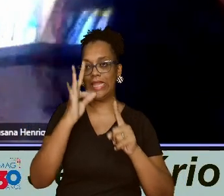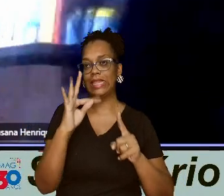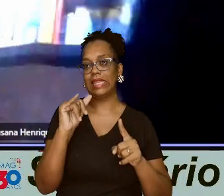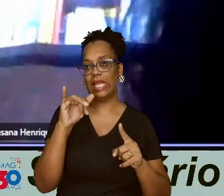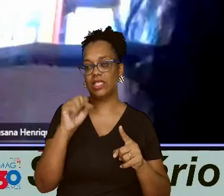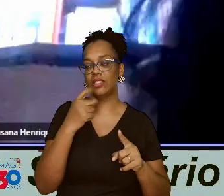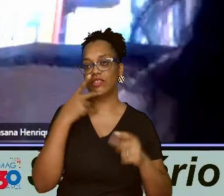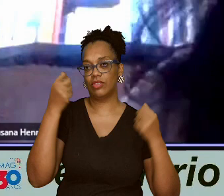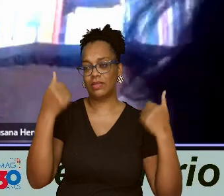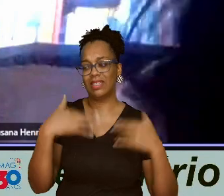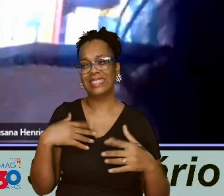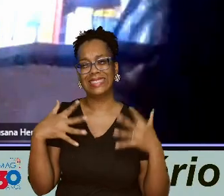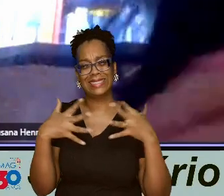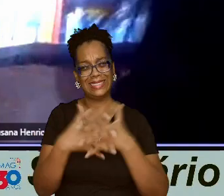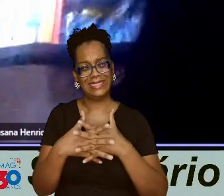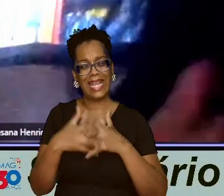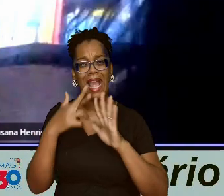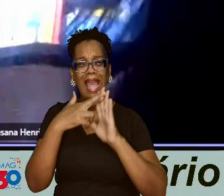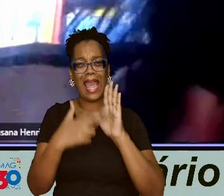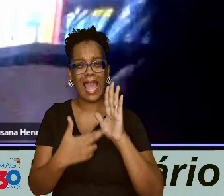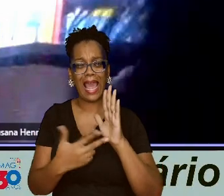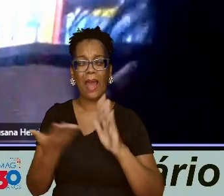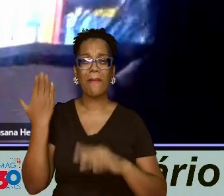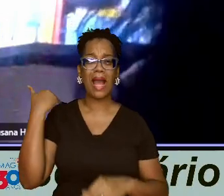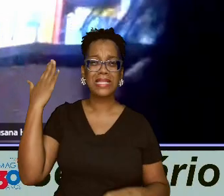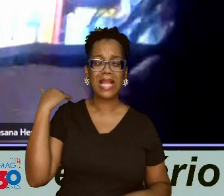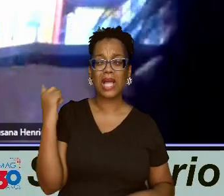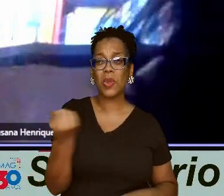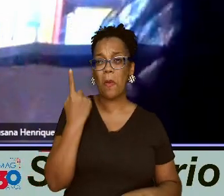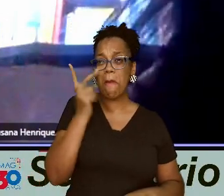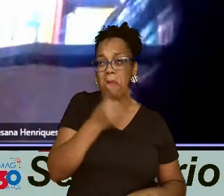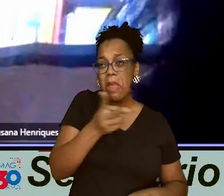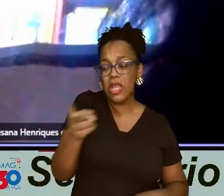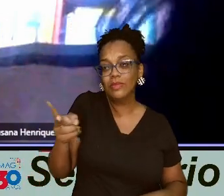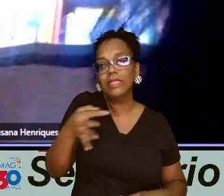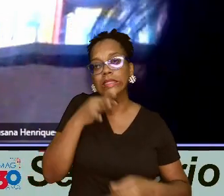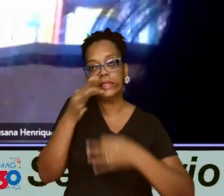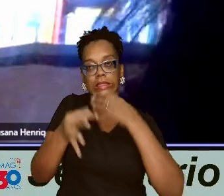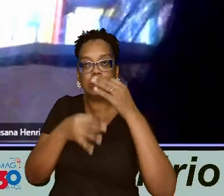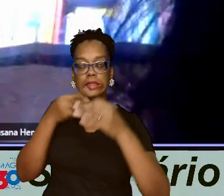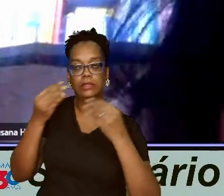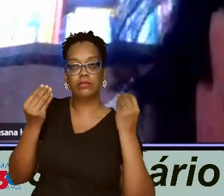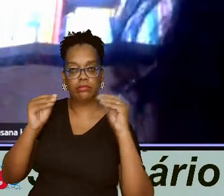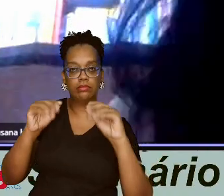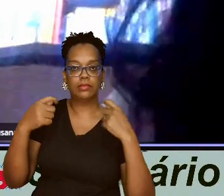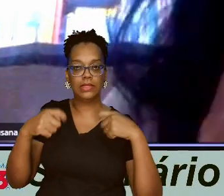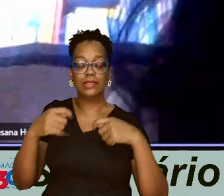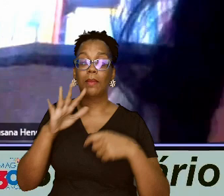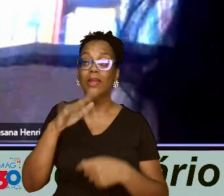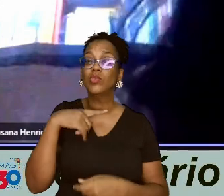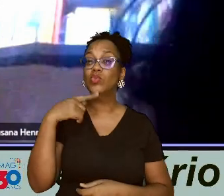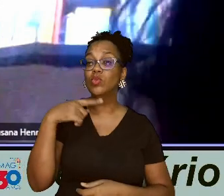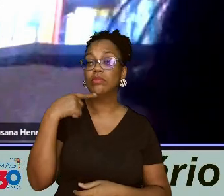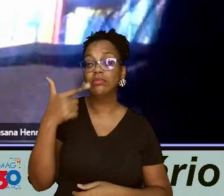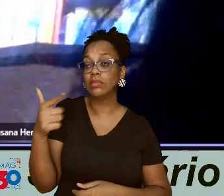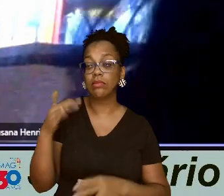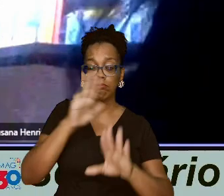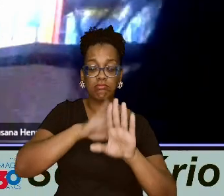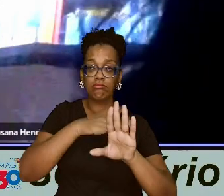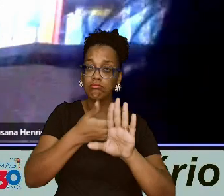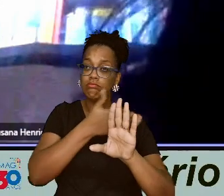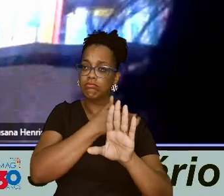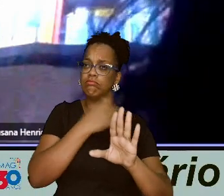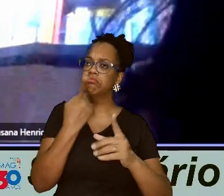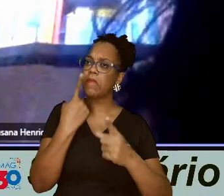uma regra para situações passadas, então todas essas críticas eu acho que devem ser postas. Mas, sem dúvida, é um precedente que tinha o potencial de inverter